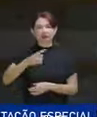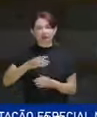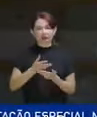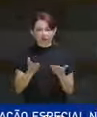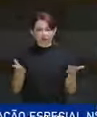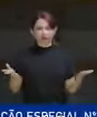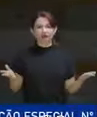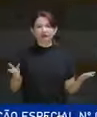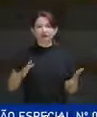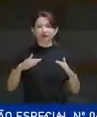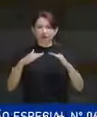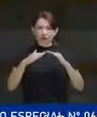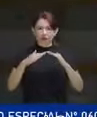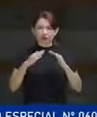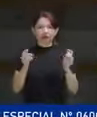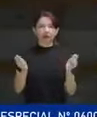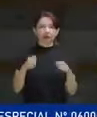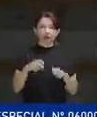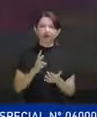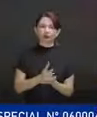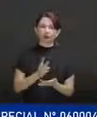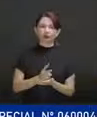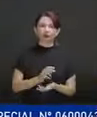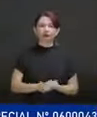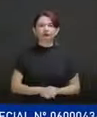acordo? Não pode prosseguir, Excelência.